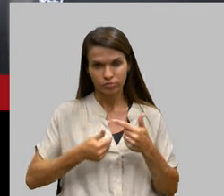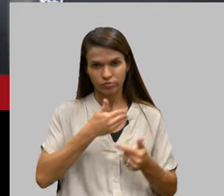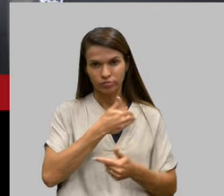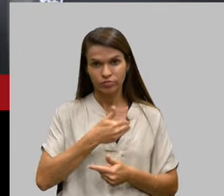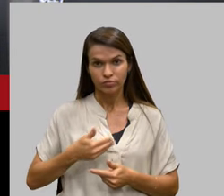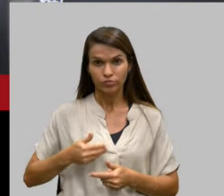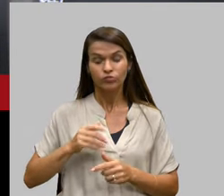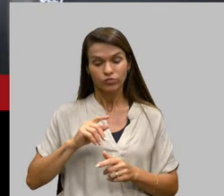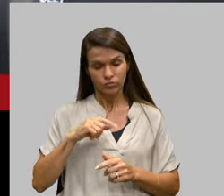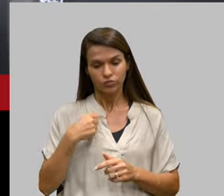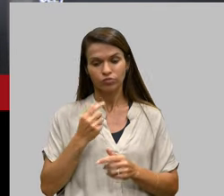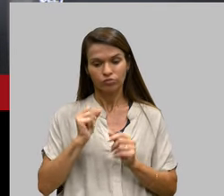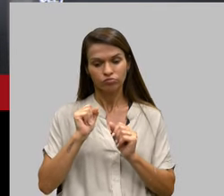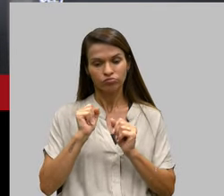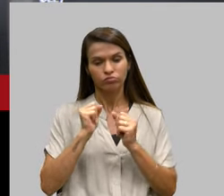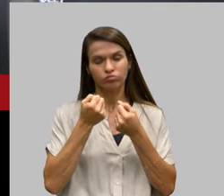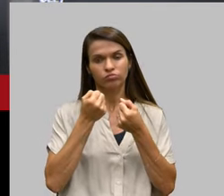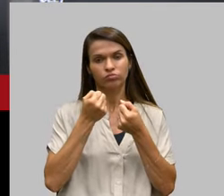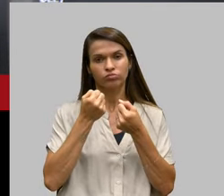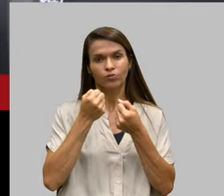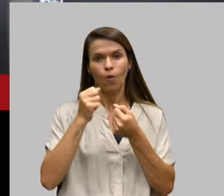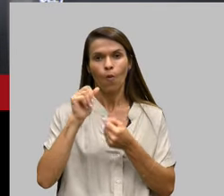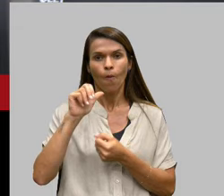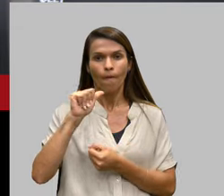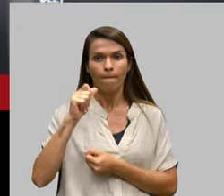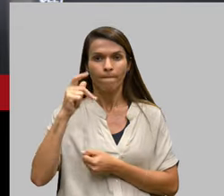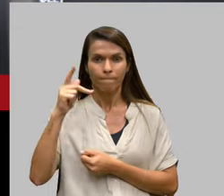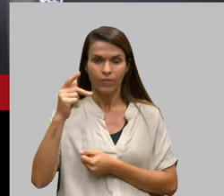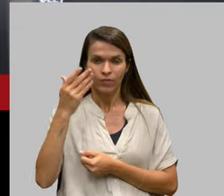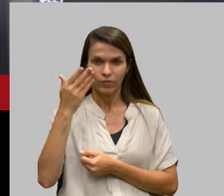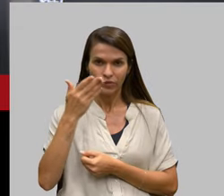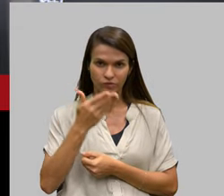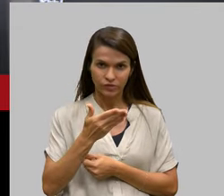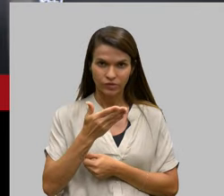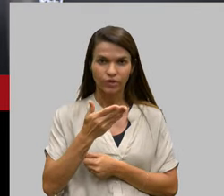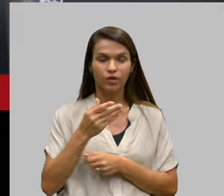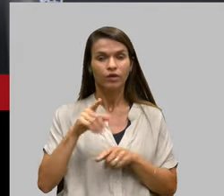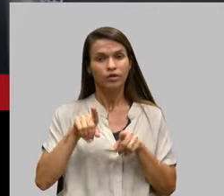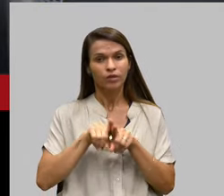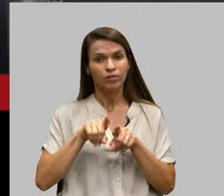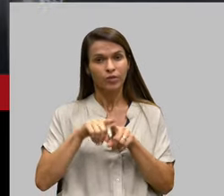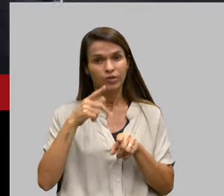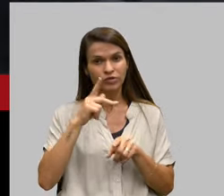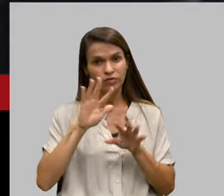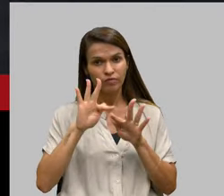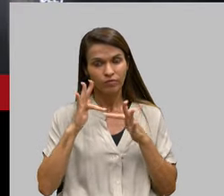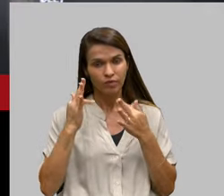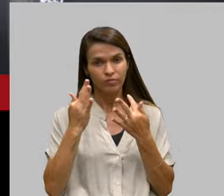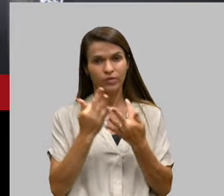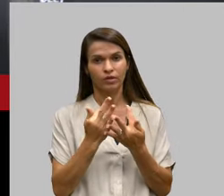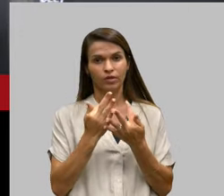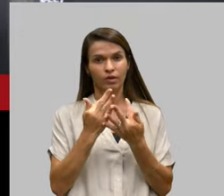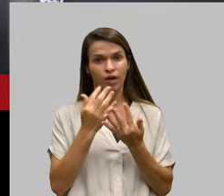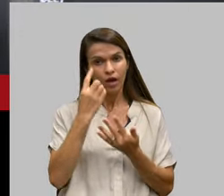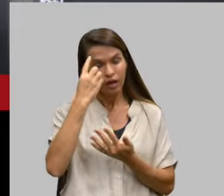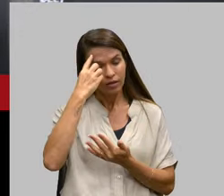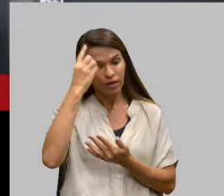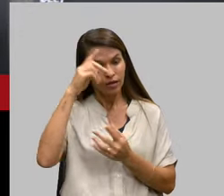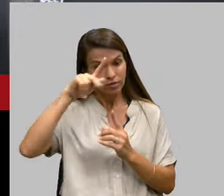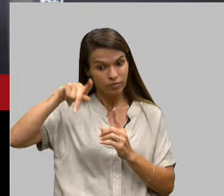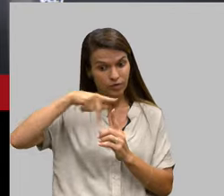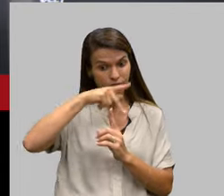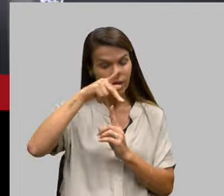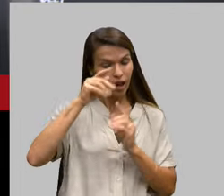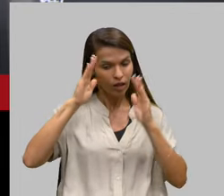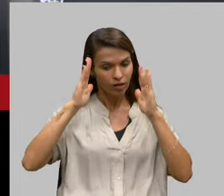garantiremos um benefício para você ou eventualmente a sua família a ideia de previdência naquele momento era